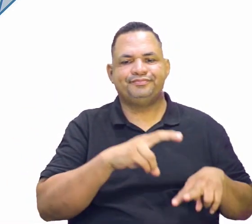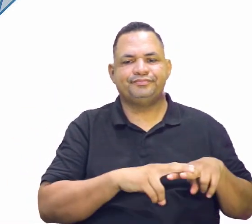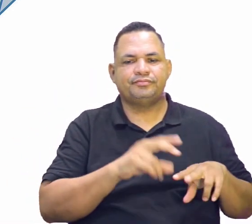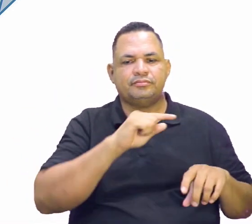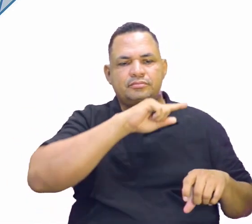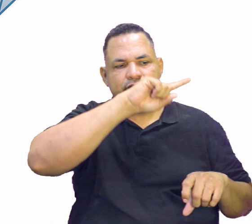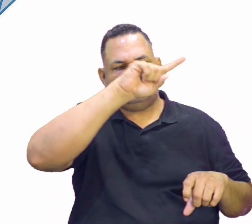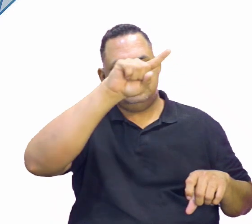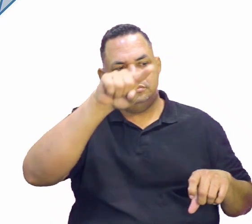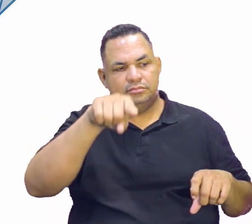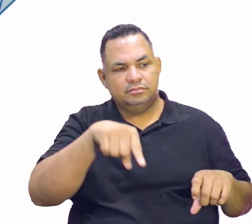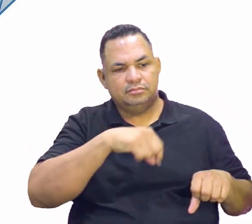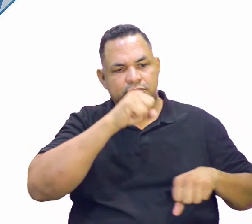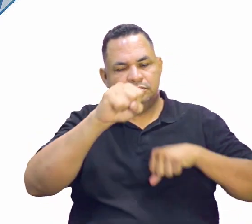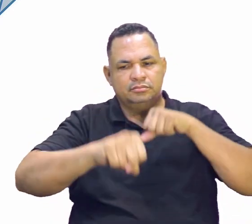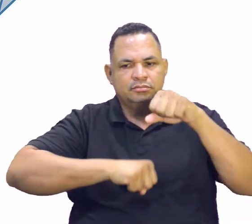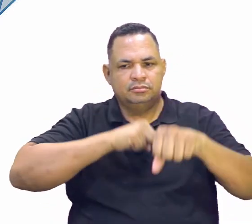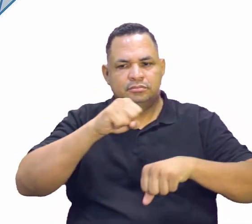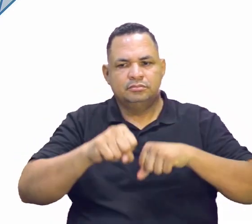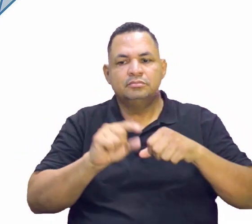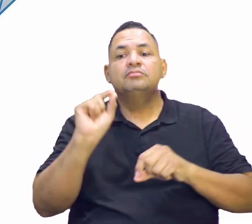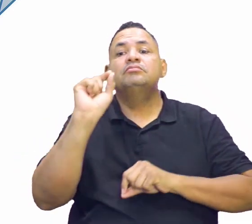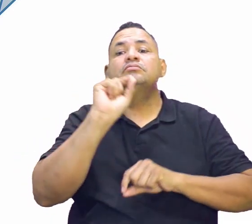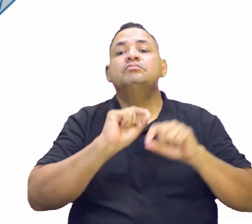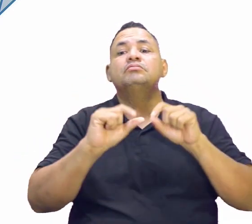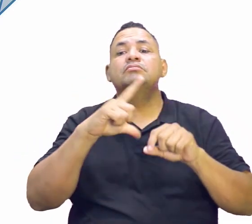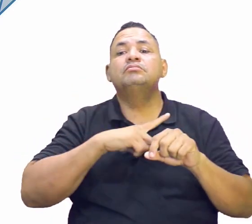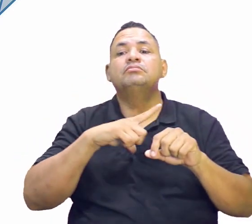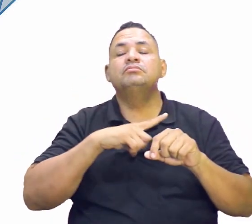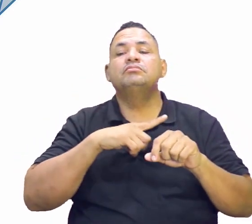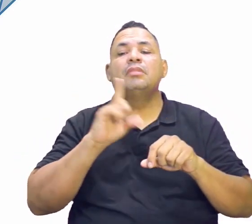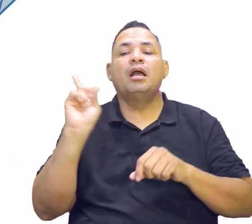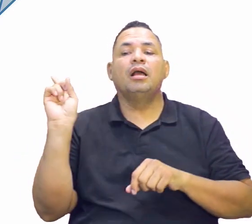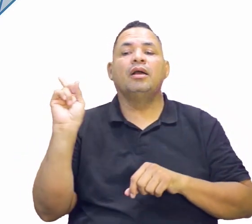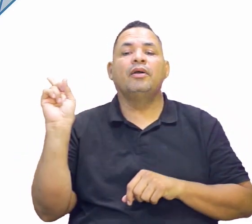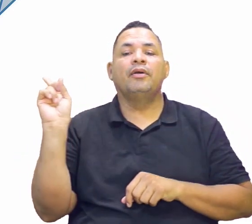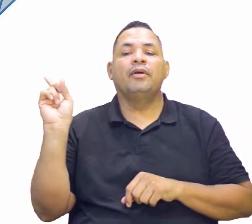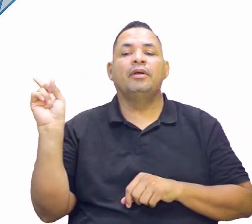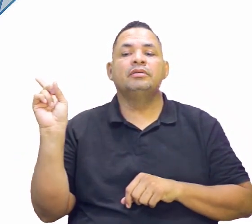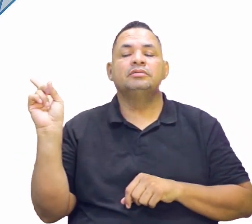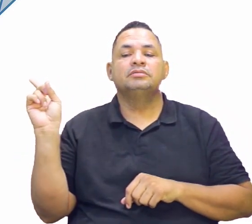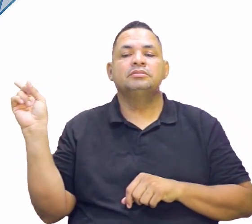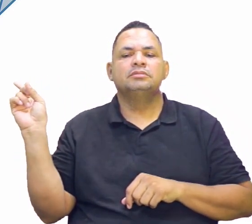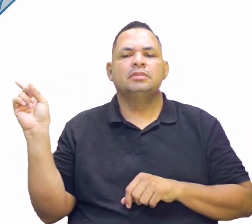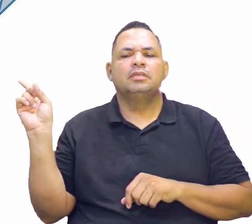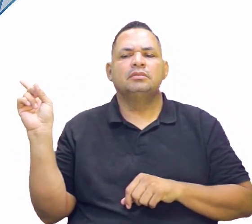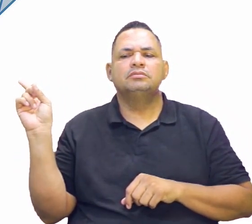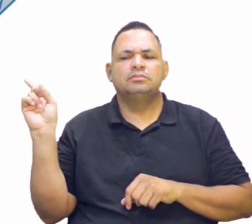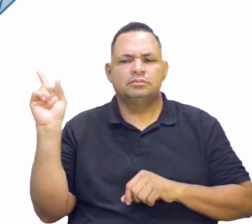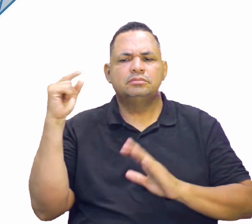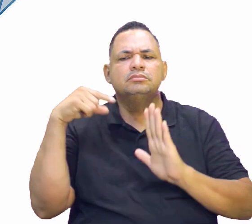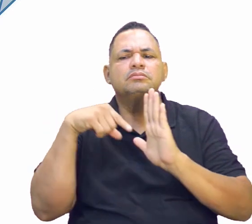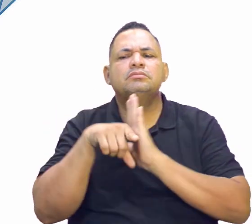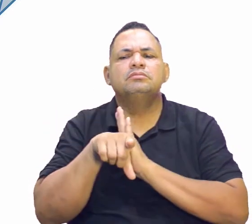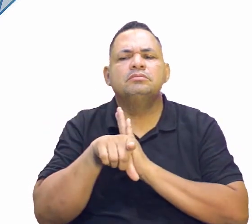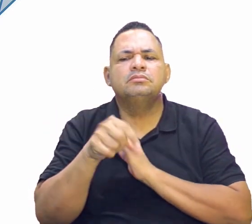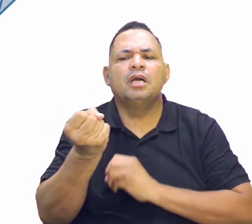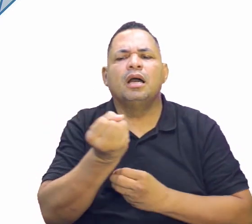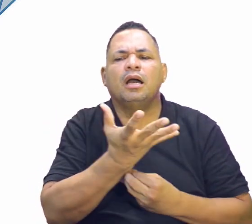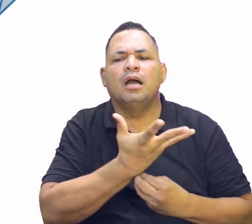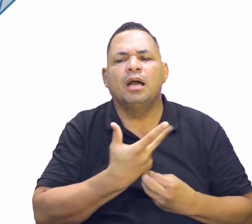roda de bicicleta. O que será que tem de arte aí? Alguém pode falar, professora? Isso é arte? É, isso é arte? Amado, quando